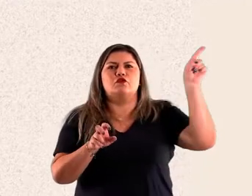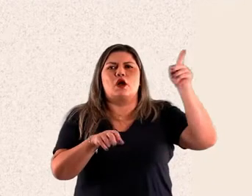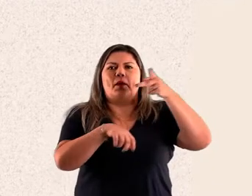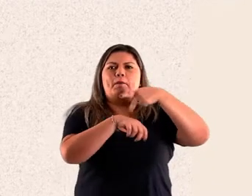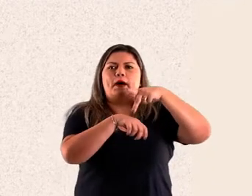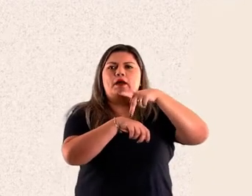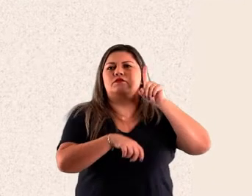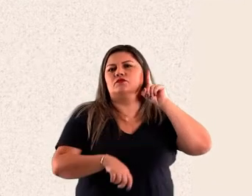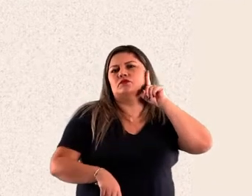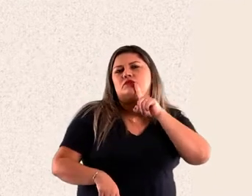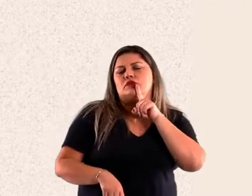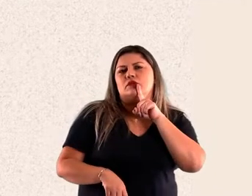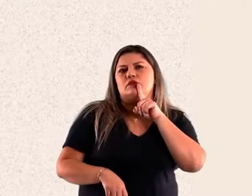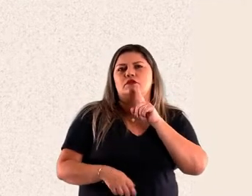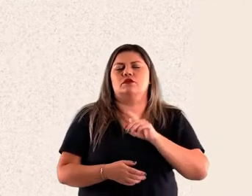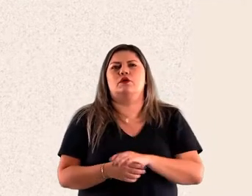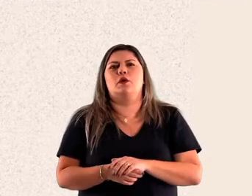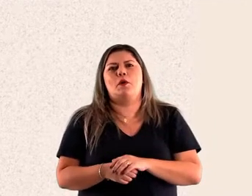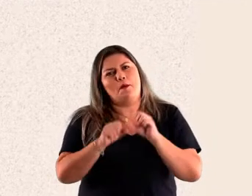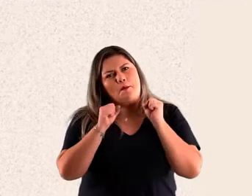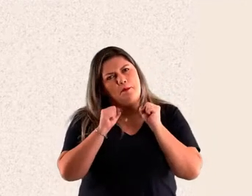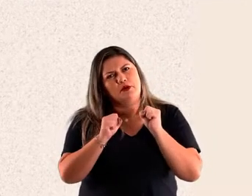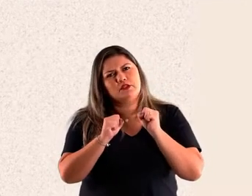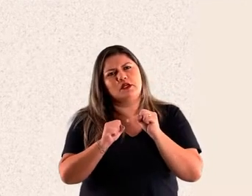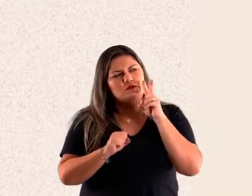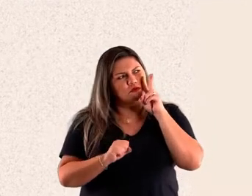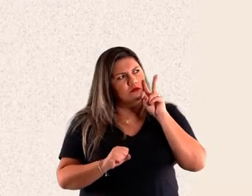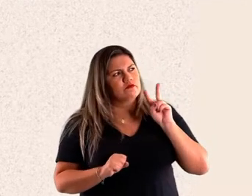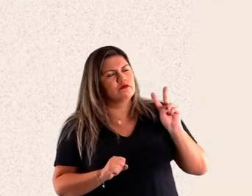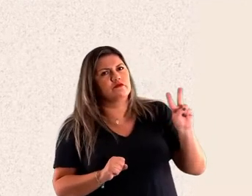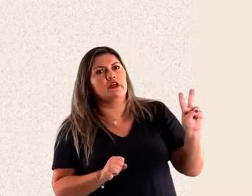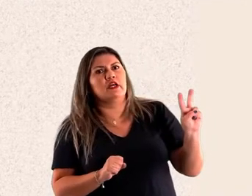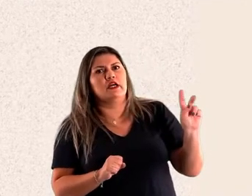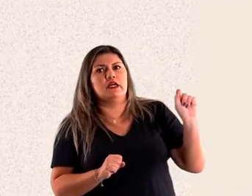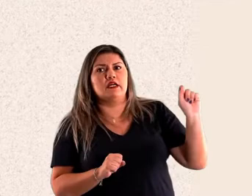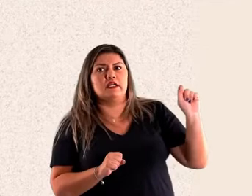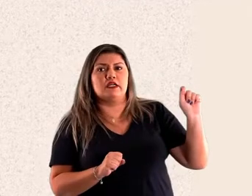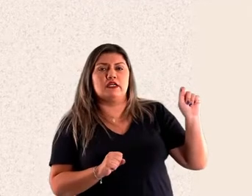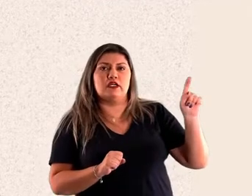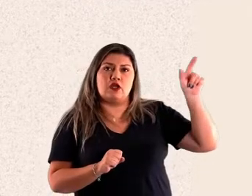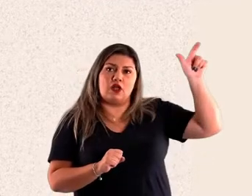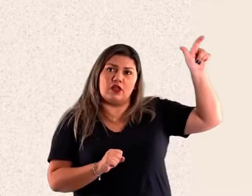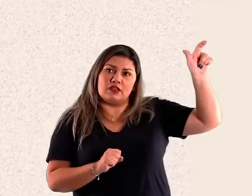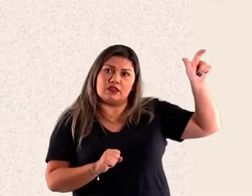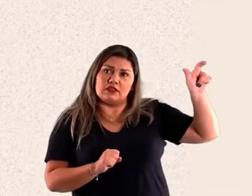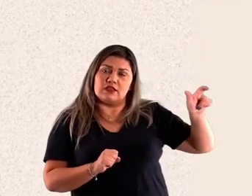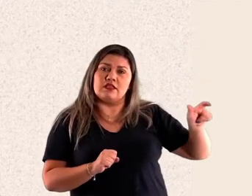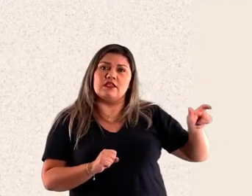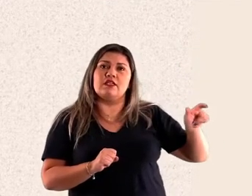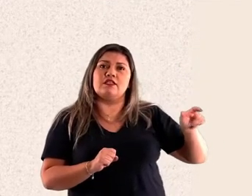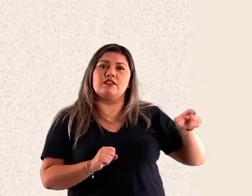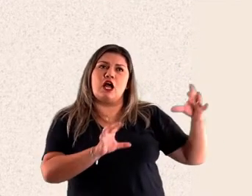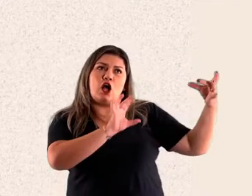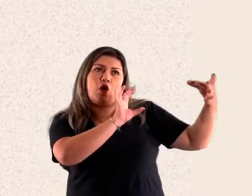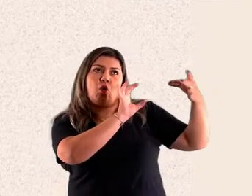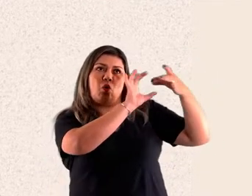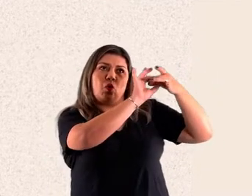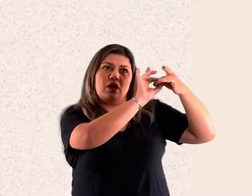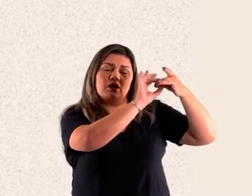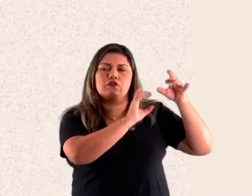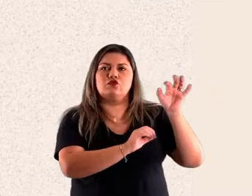e nós podemos ver que assim que as causas que estão ligadas à conexões sociais